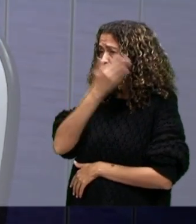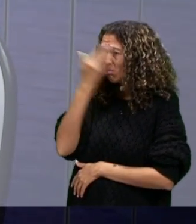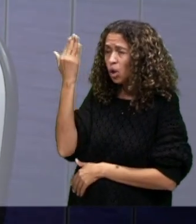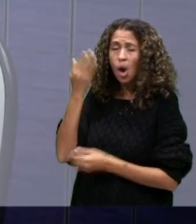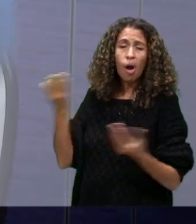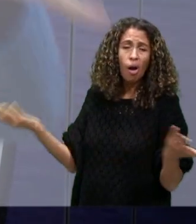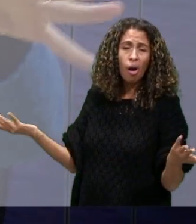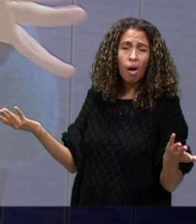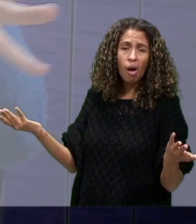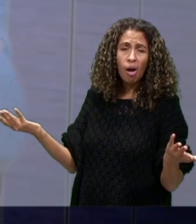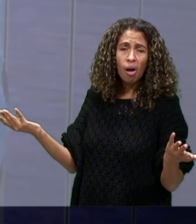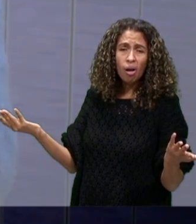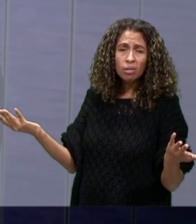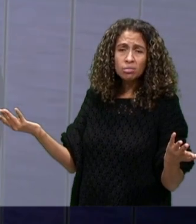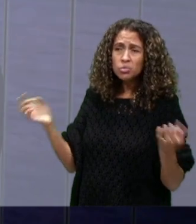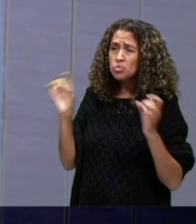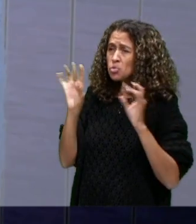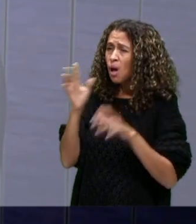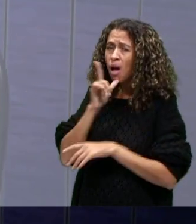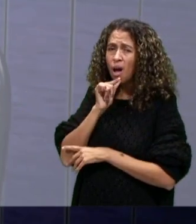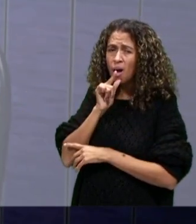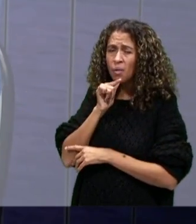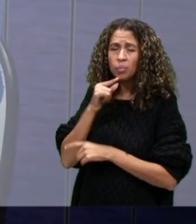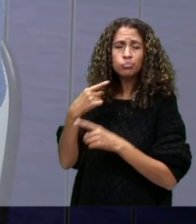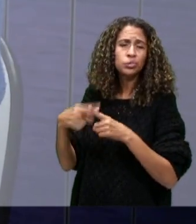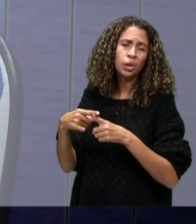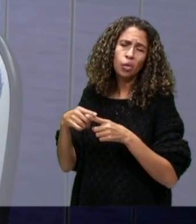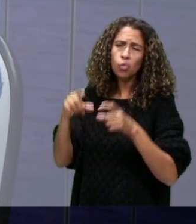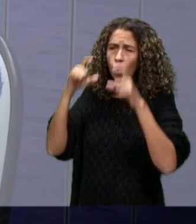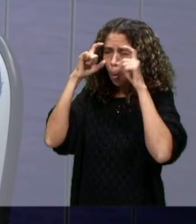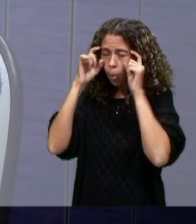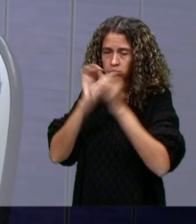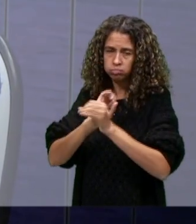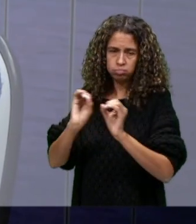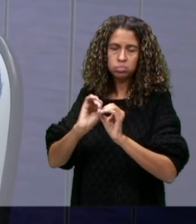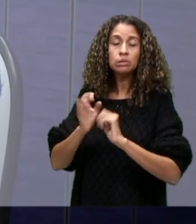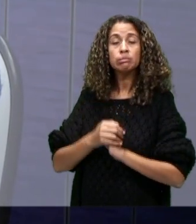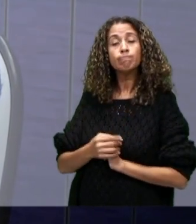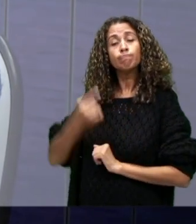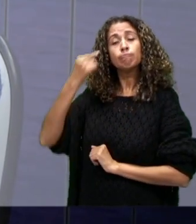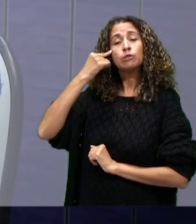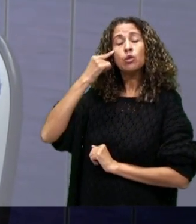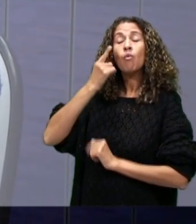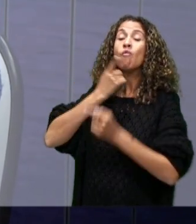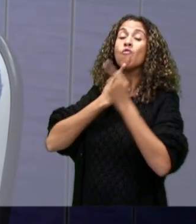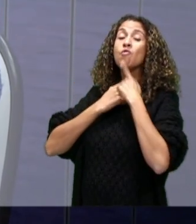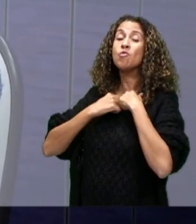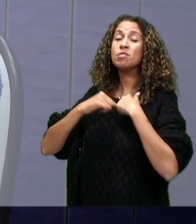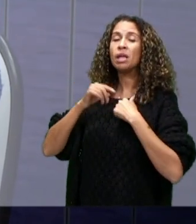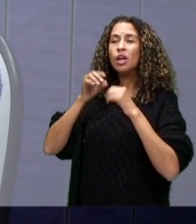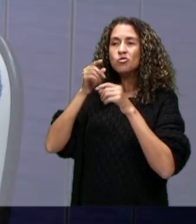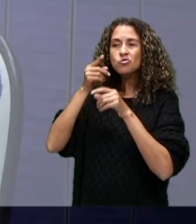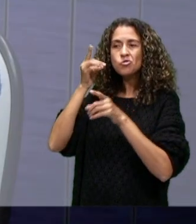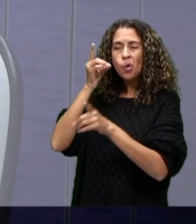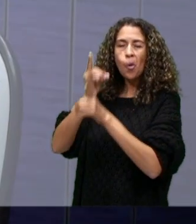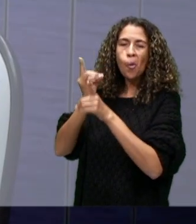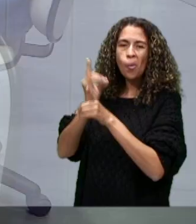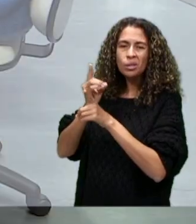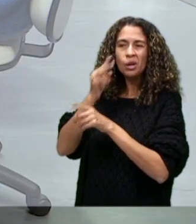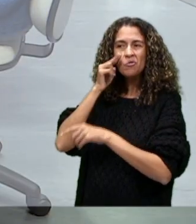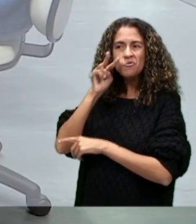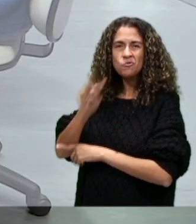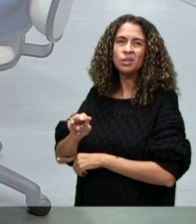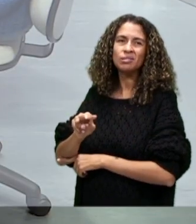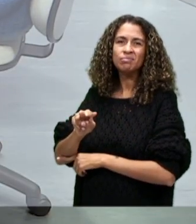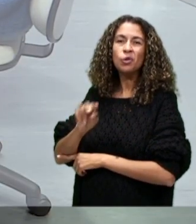né? Via aquela massa d'água, porque não tinha um snorkel. Então, eu sempre tive muita vontade de pensar